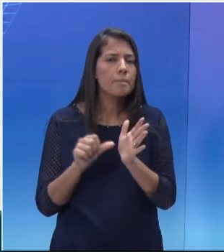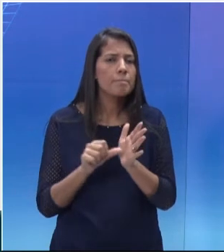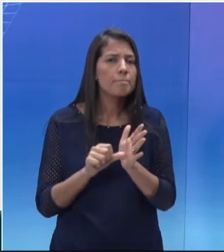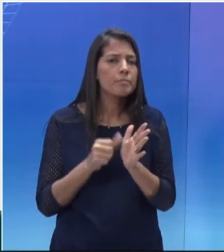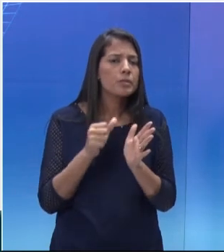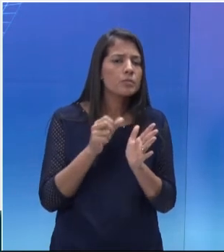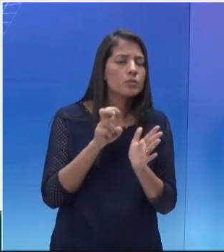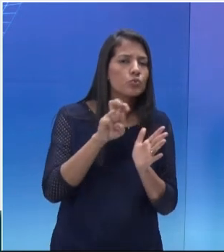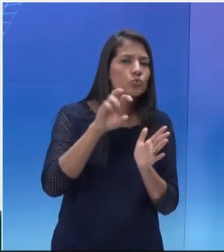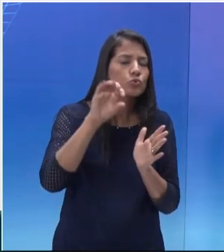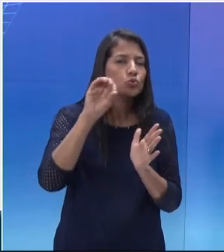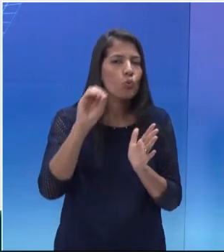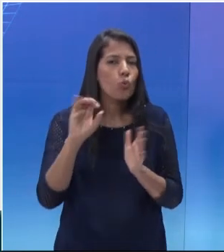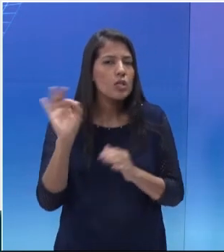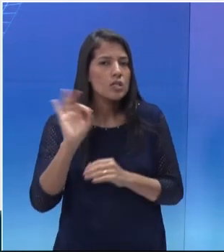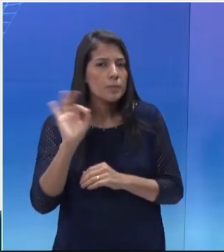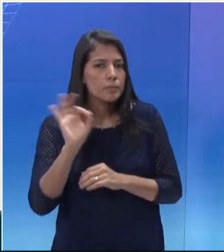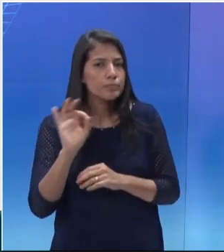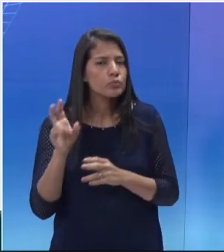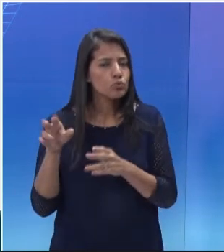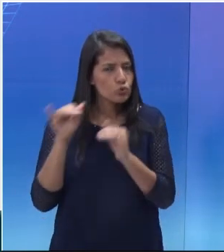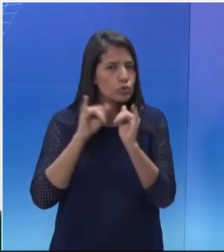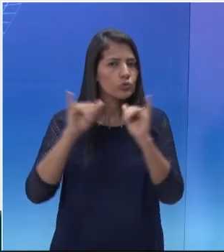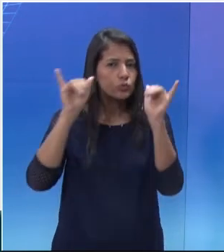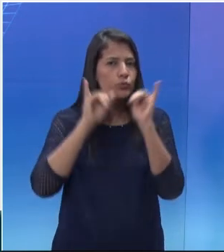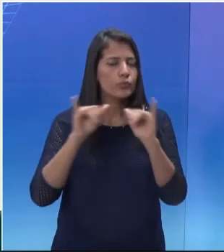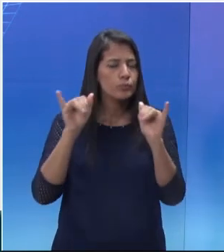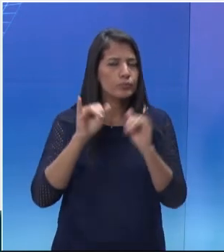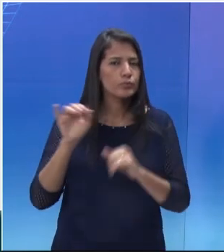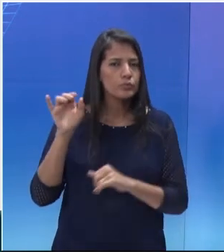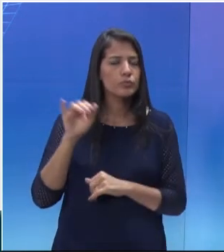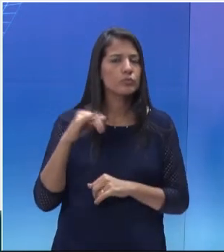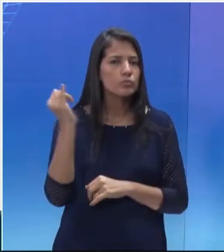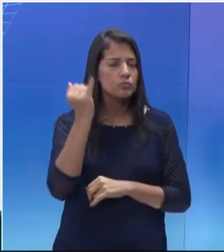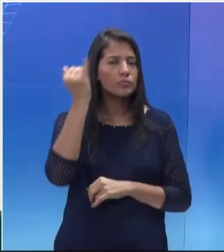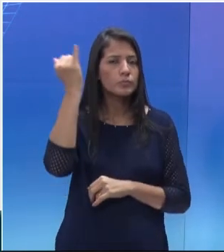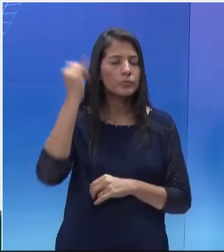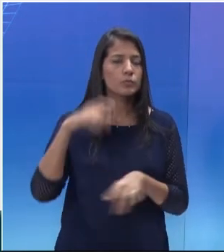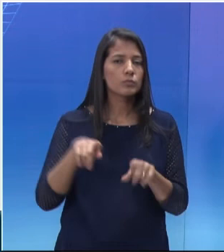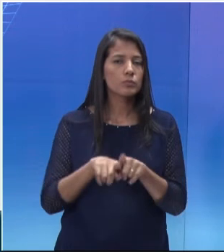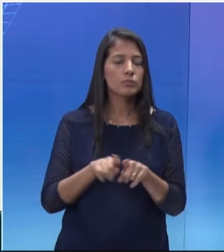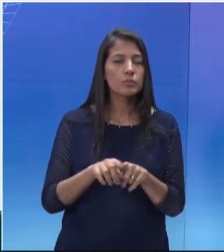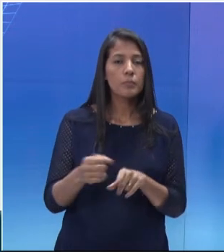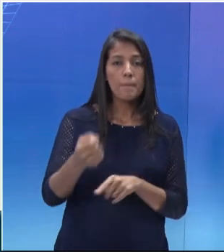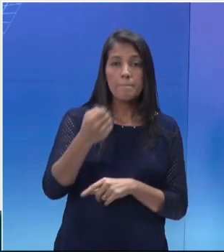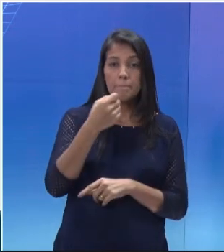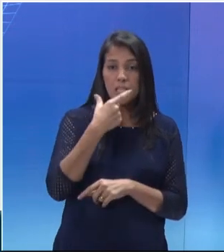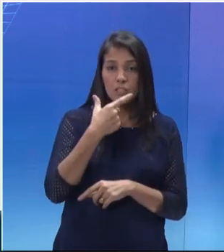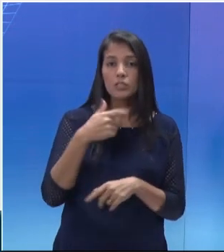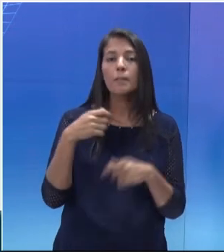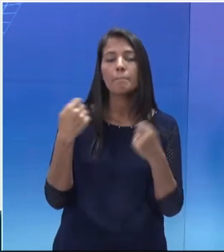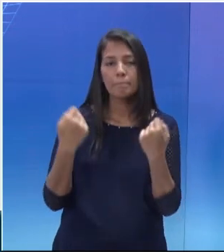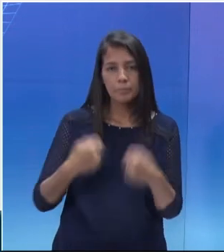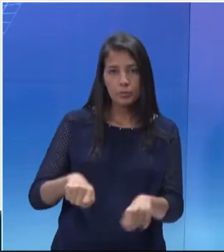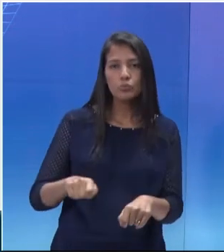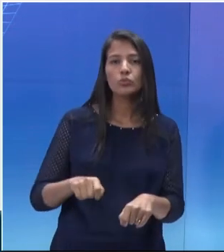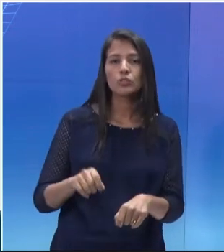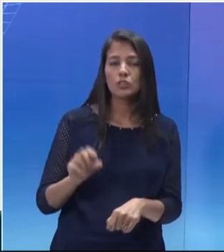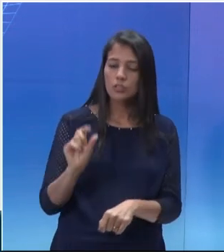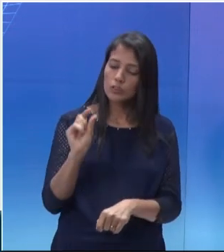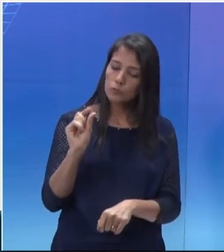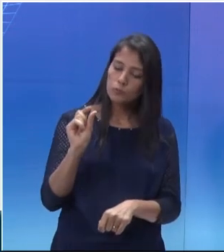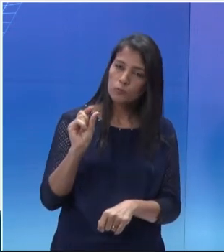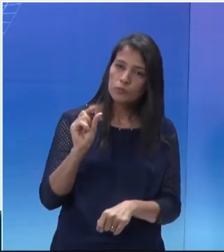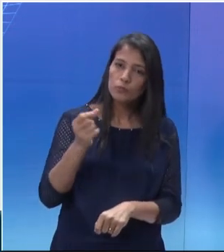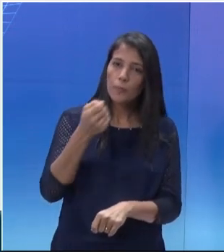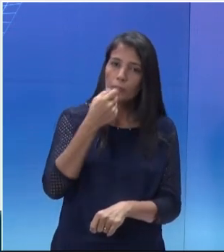chamou a atenção? Esse rendimento vai ser de 50%, correto? O AS pode ser utilizado em medicamentos na forma de